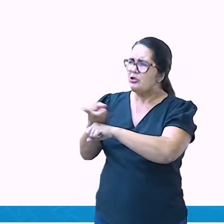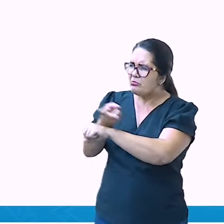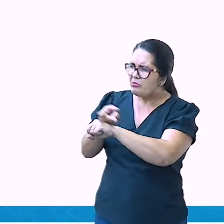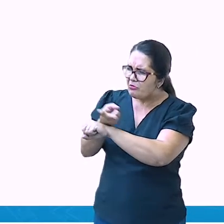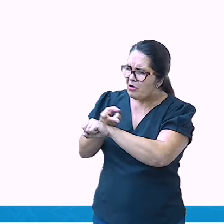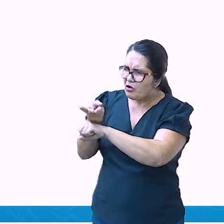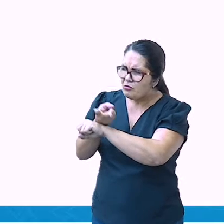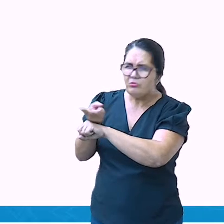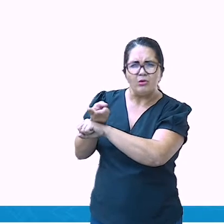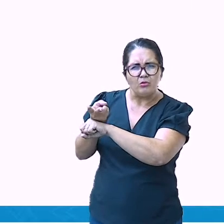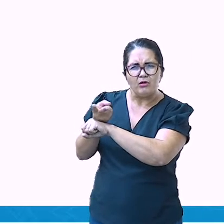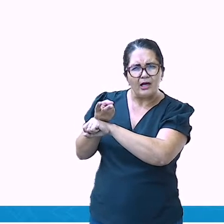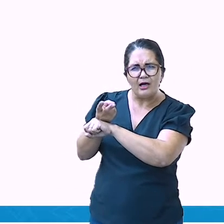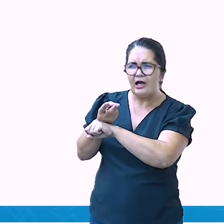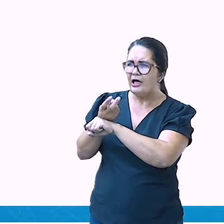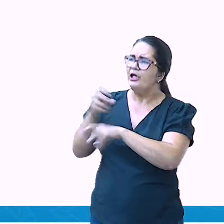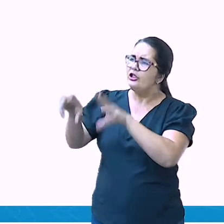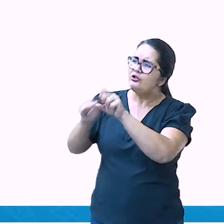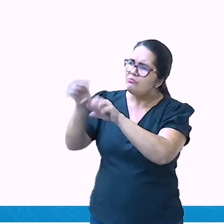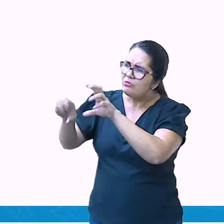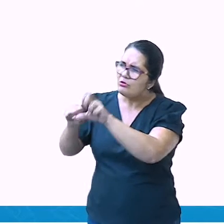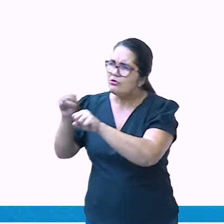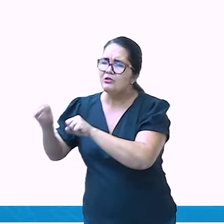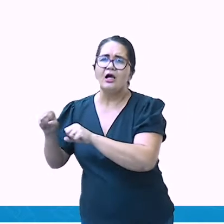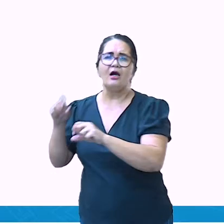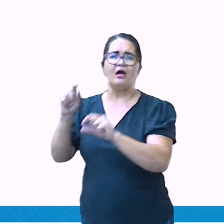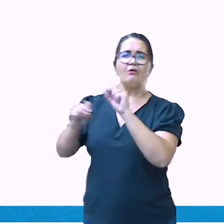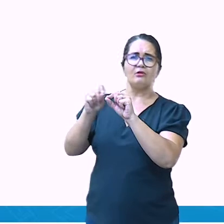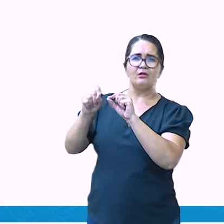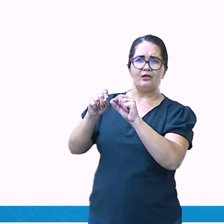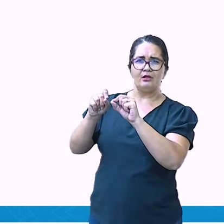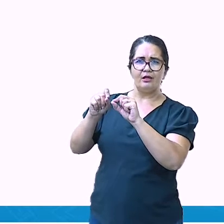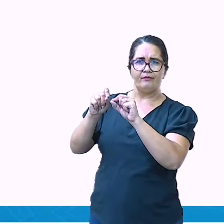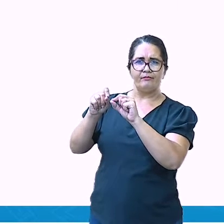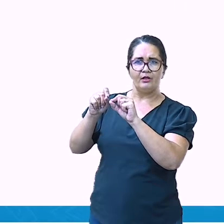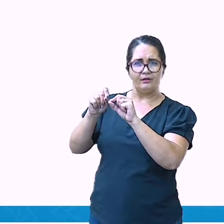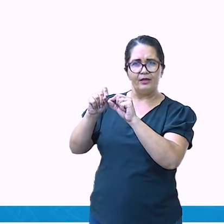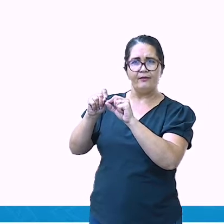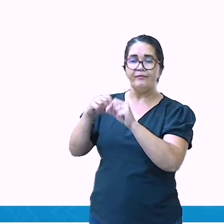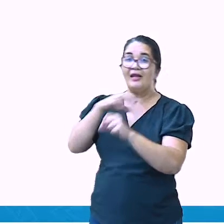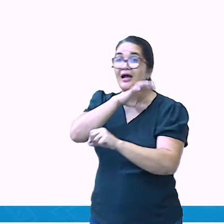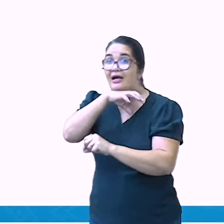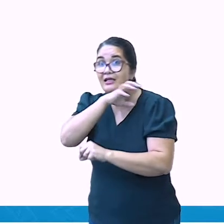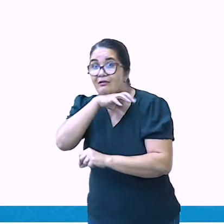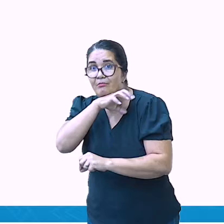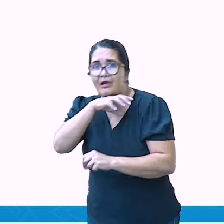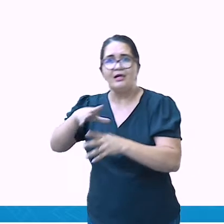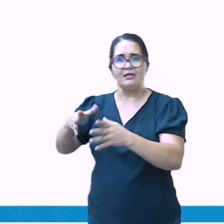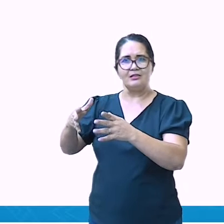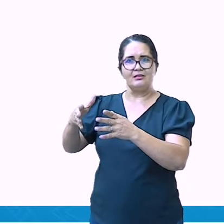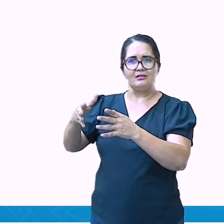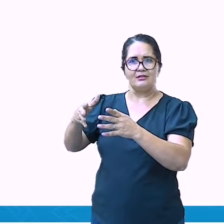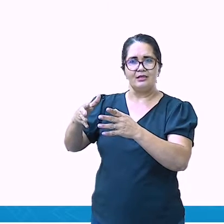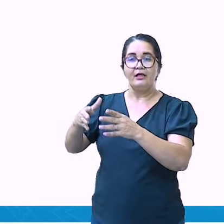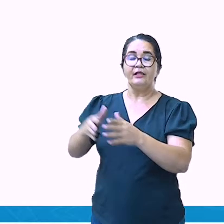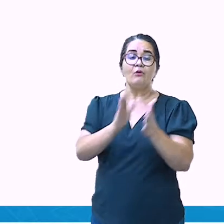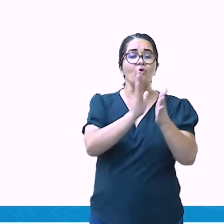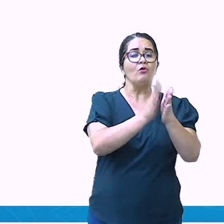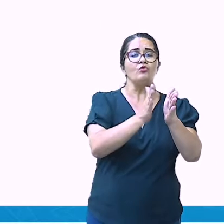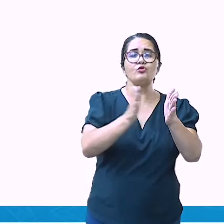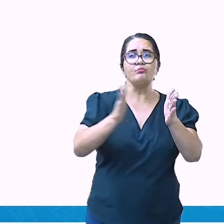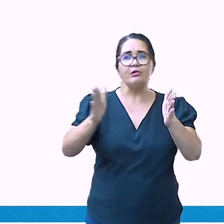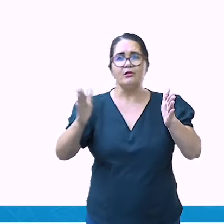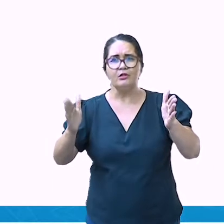ali esses locais. Então, perceba-se que a cada ciclo econômico foi